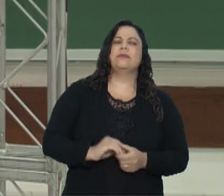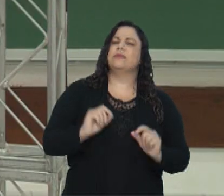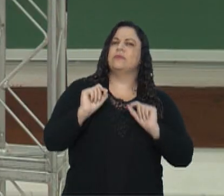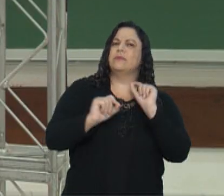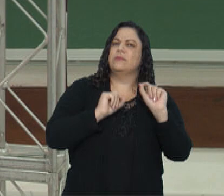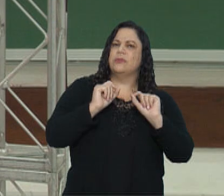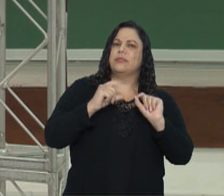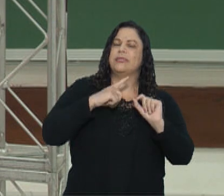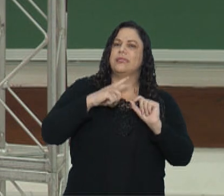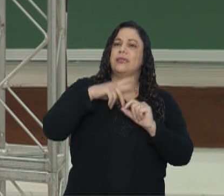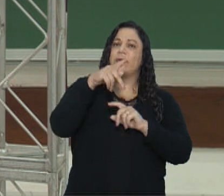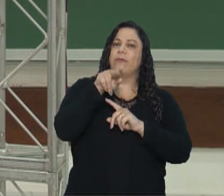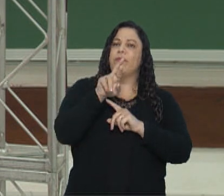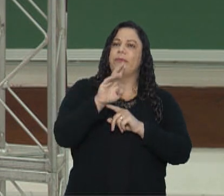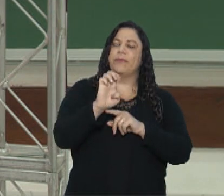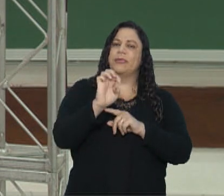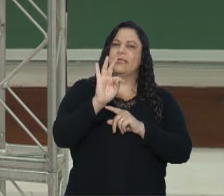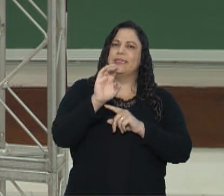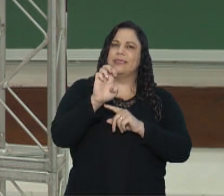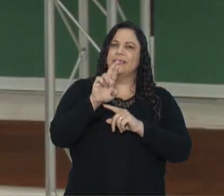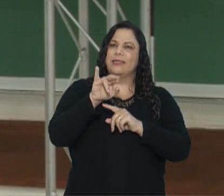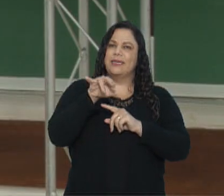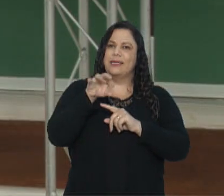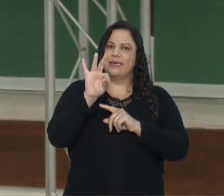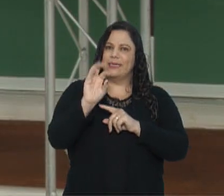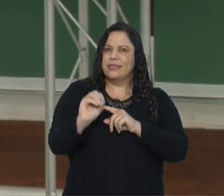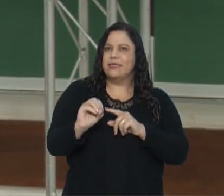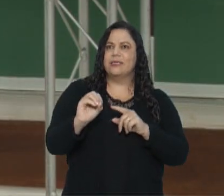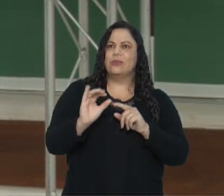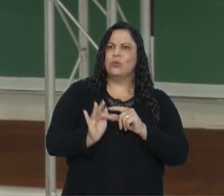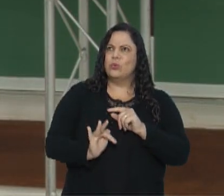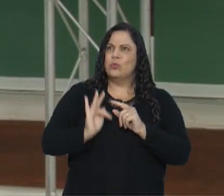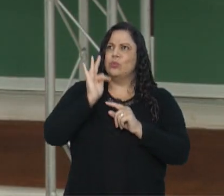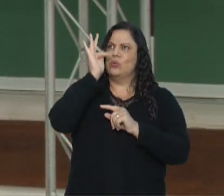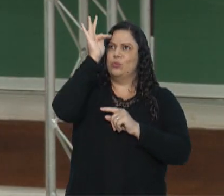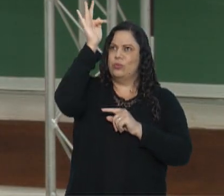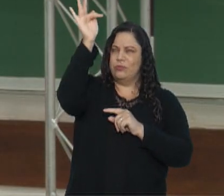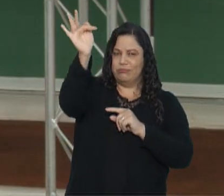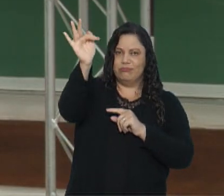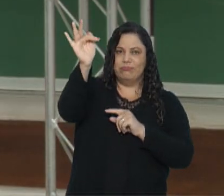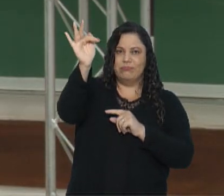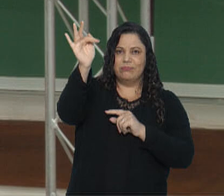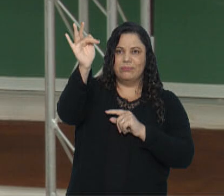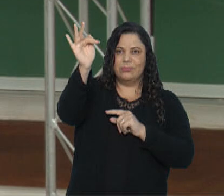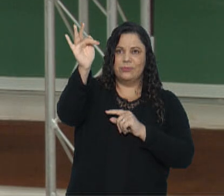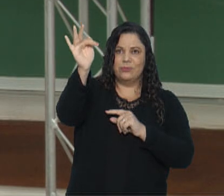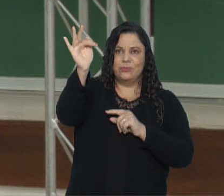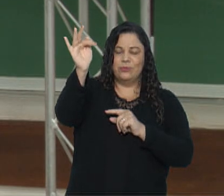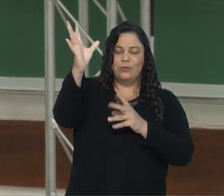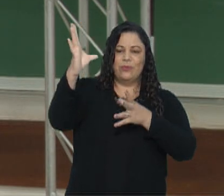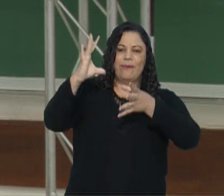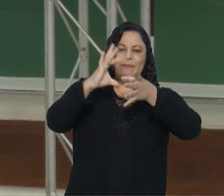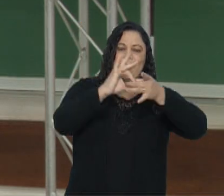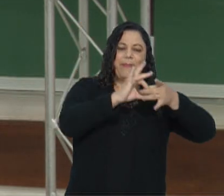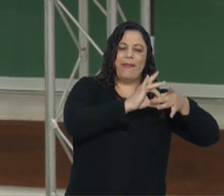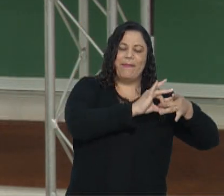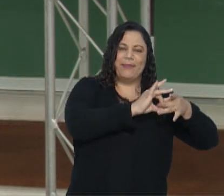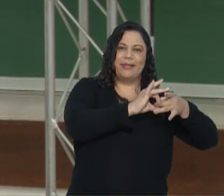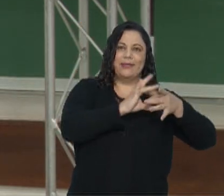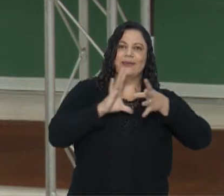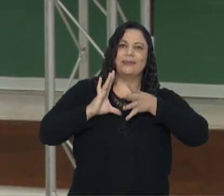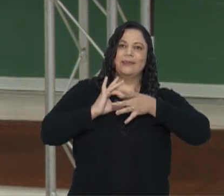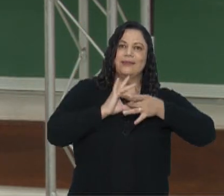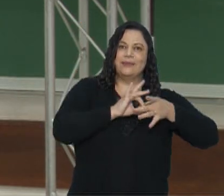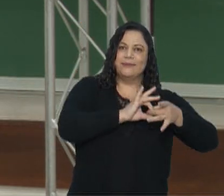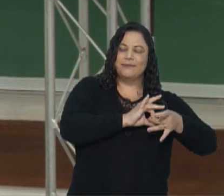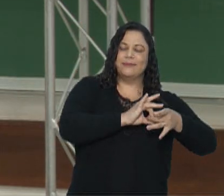exemplo, o pretérito, né? E o futuro, que ele se ramifica aí, né? Então, nós temos ali o